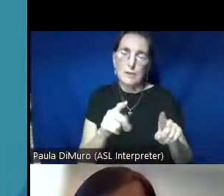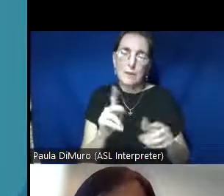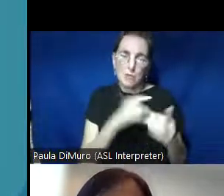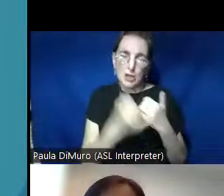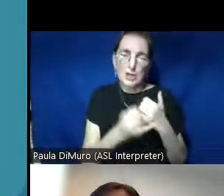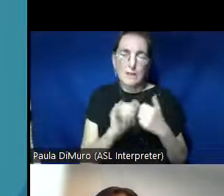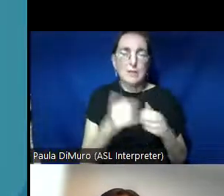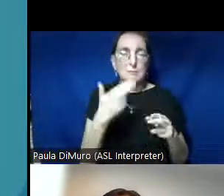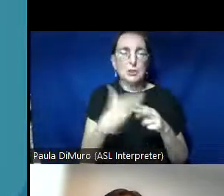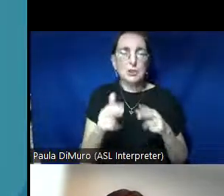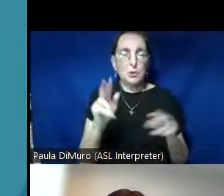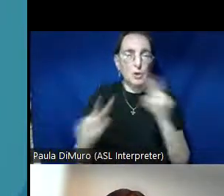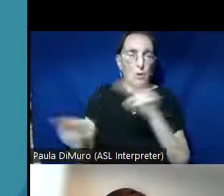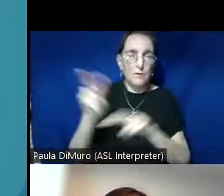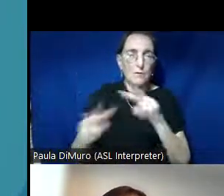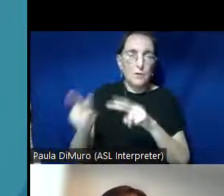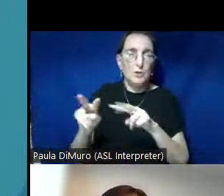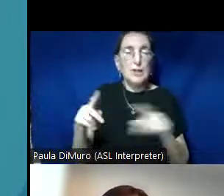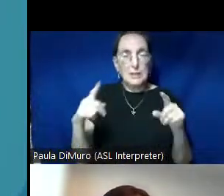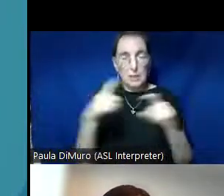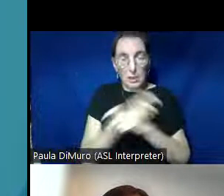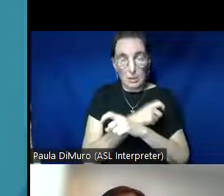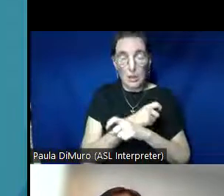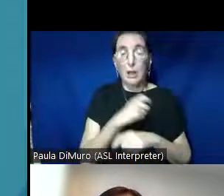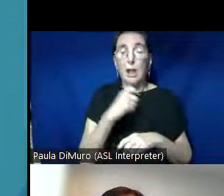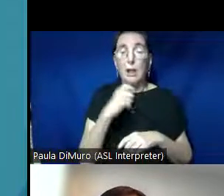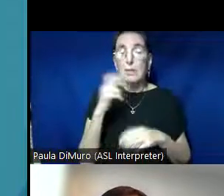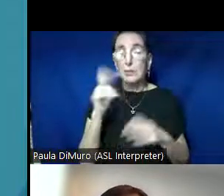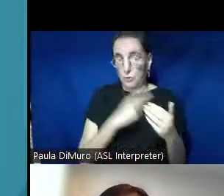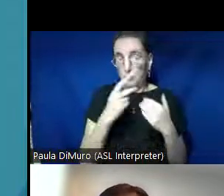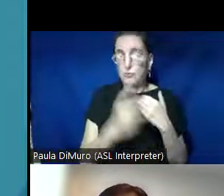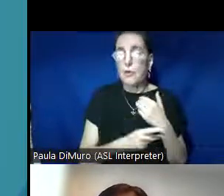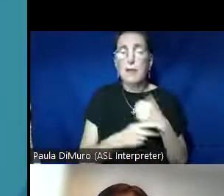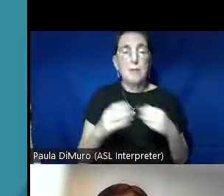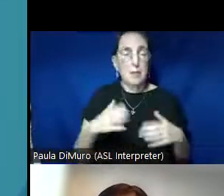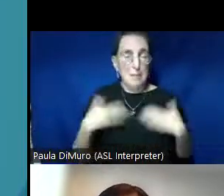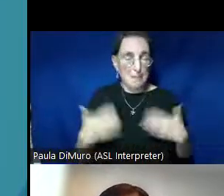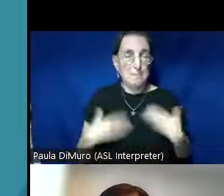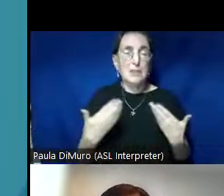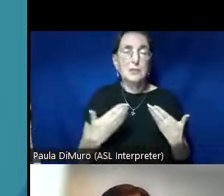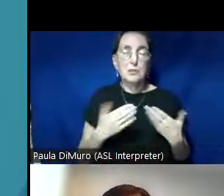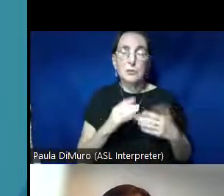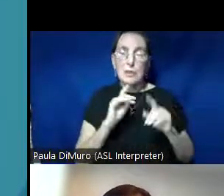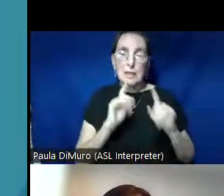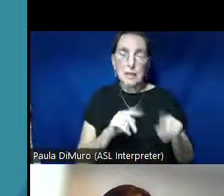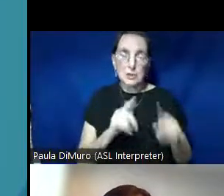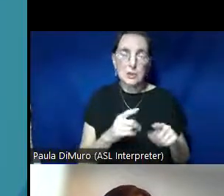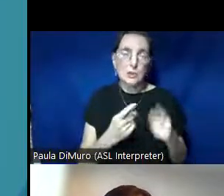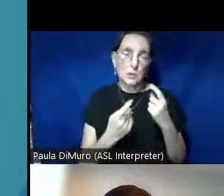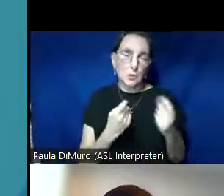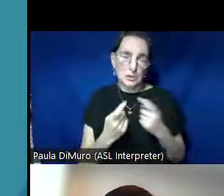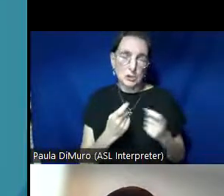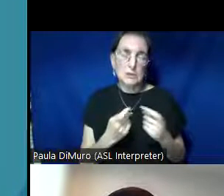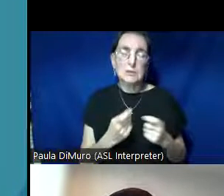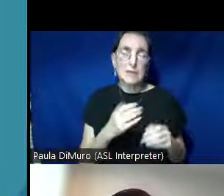ser apropriado dependendo de natureza de projetos e seus impactos e te afeta a natureza de serviços de